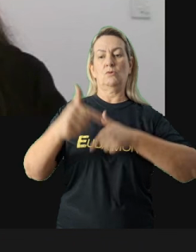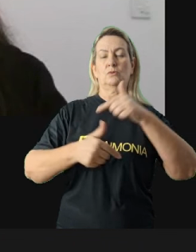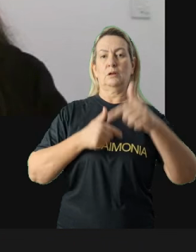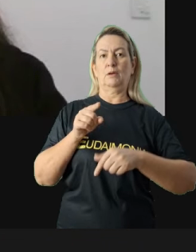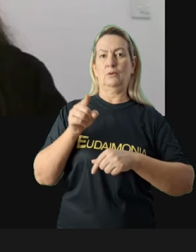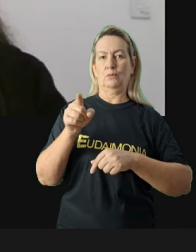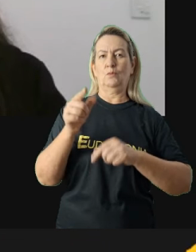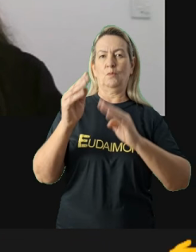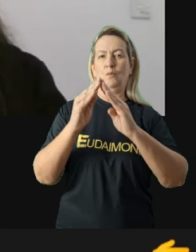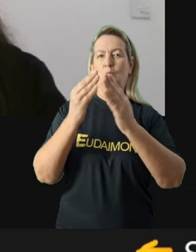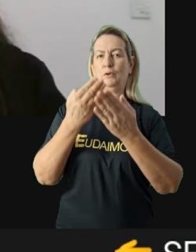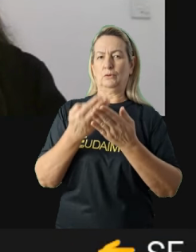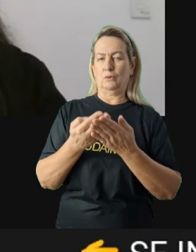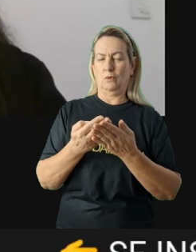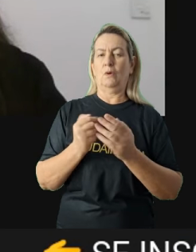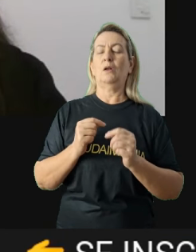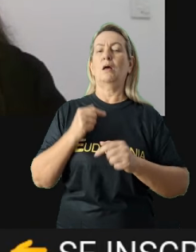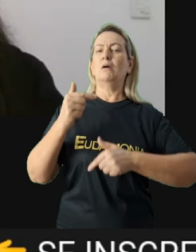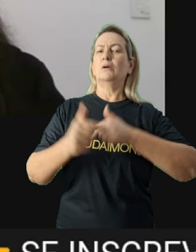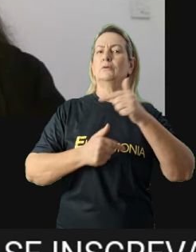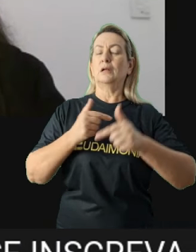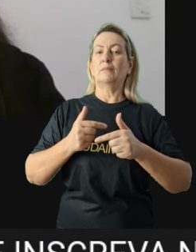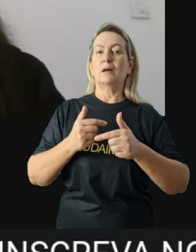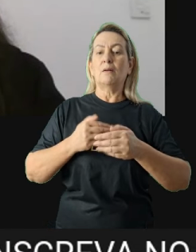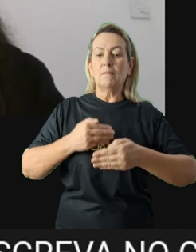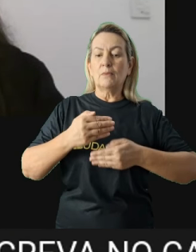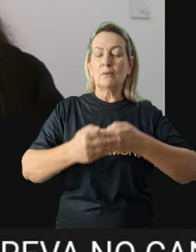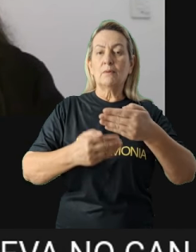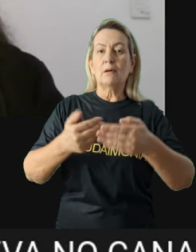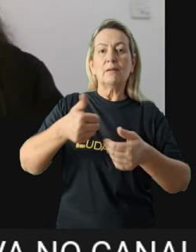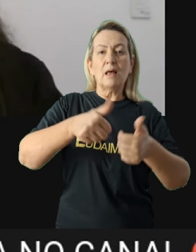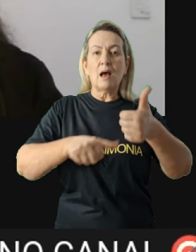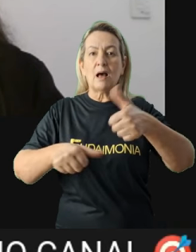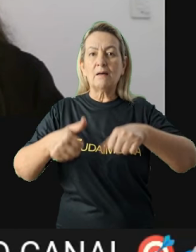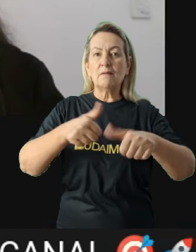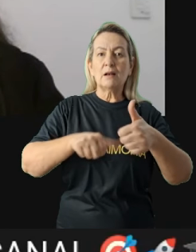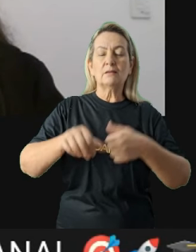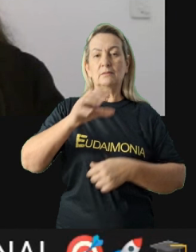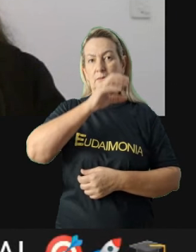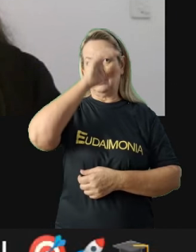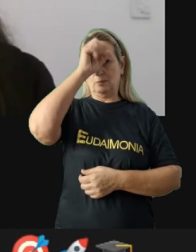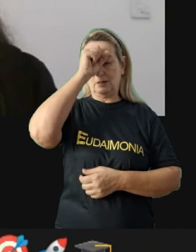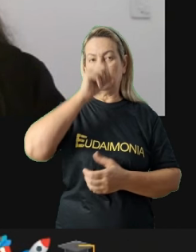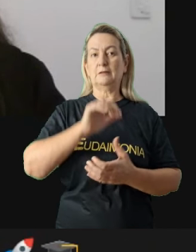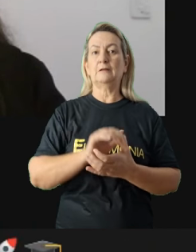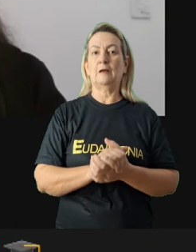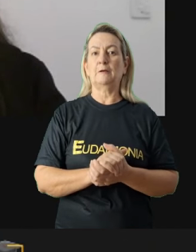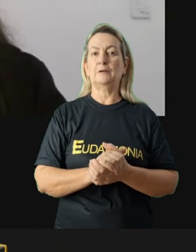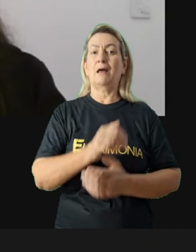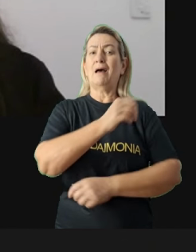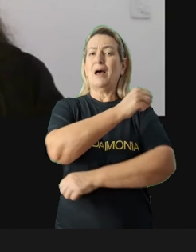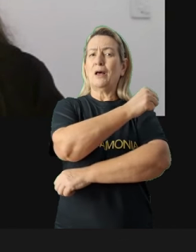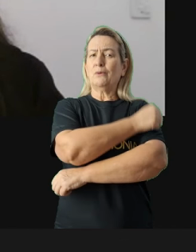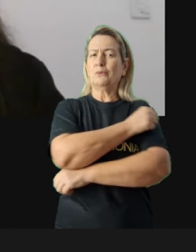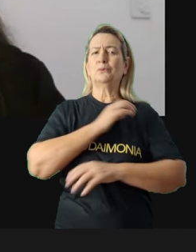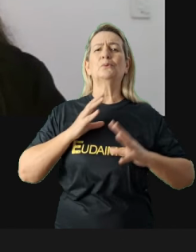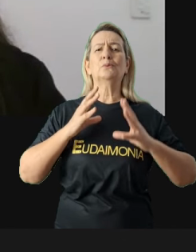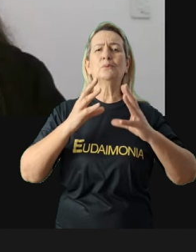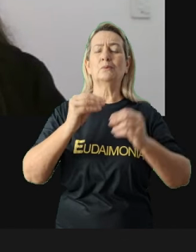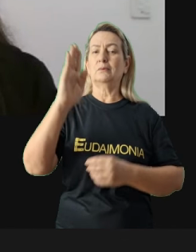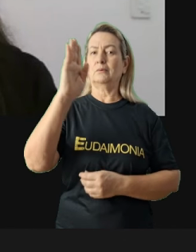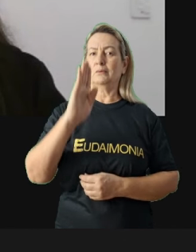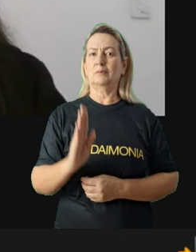Contudo, numa outra instituição, eu trabalho com avaliação com processos de avaliação de aprendizagem.